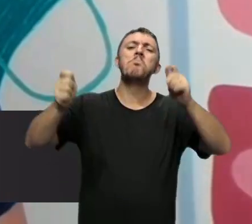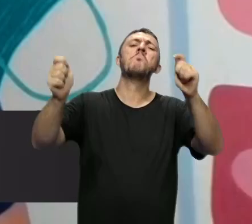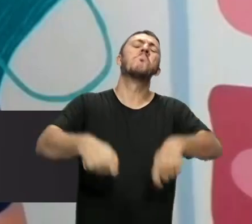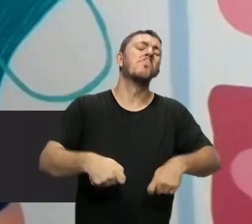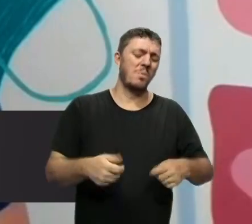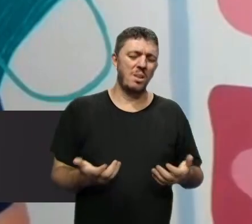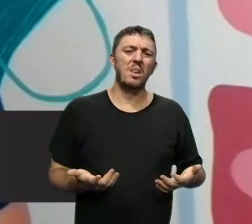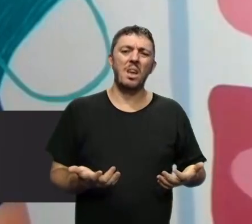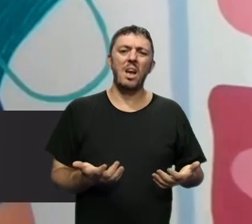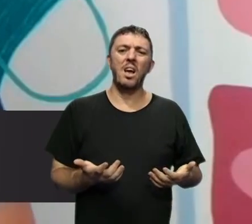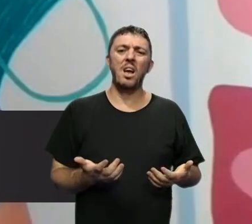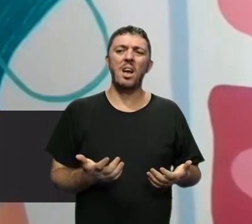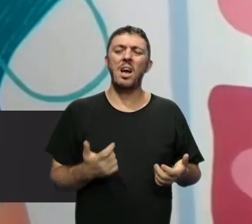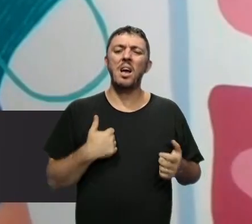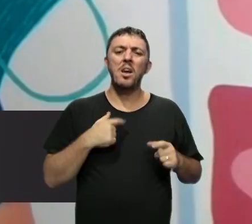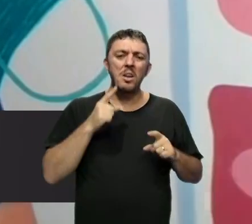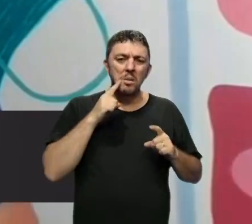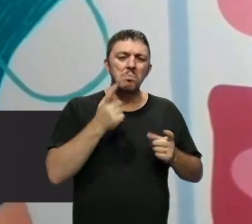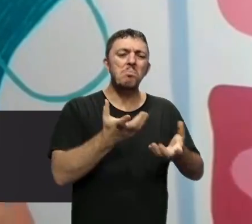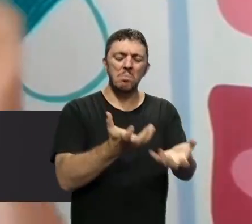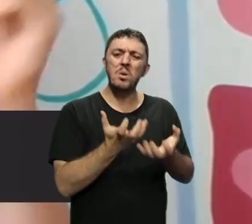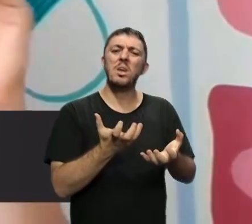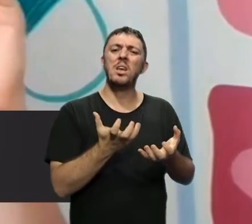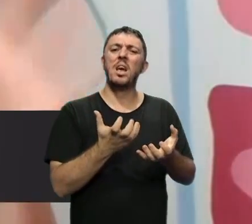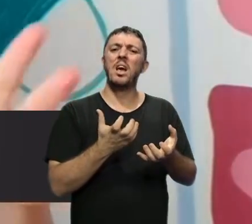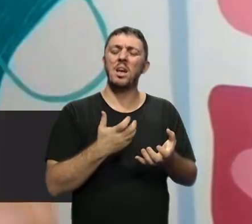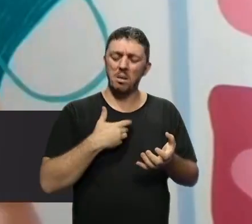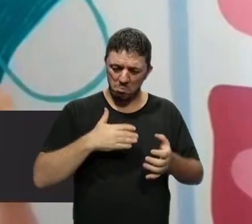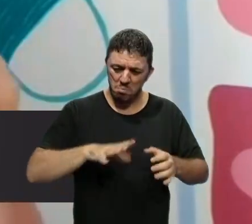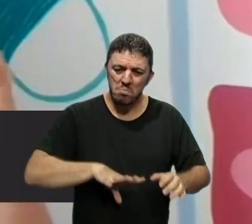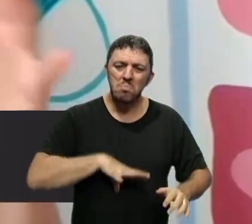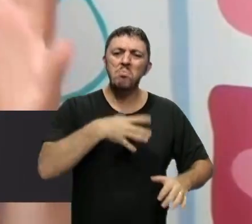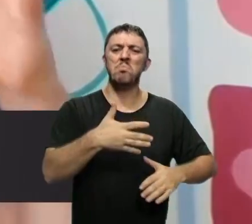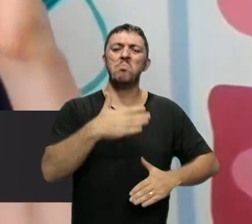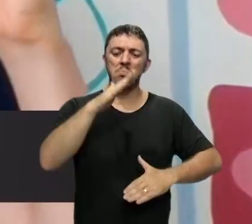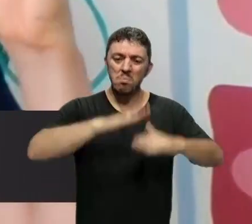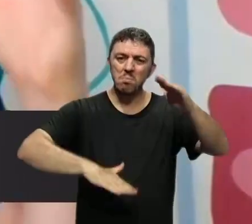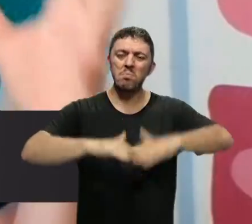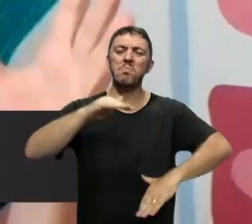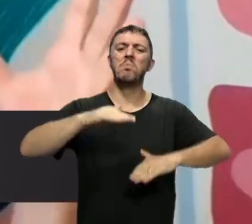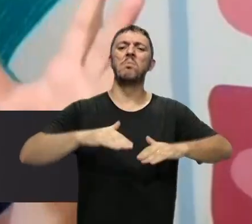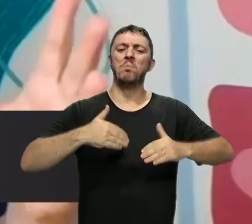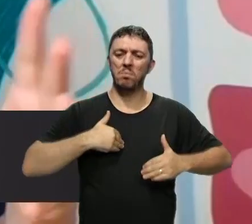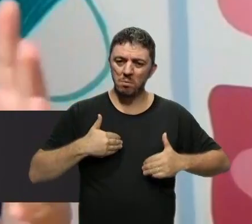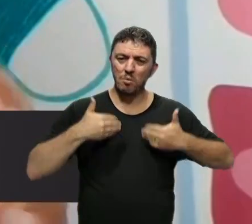aquela que vai encontrar a possibilidade. Então, na escola que tem